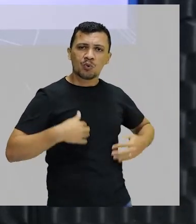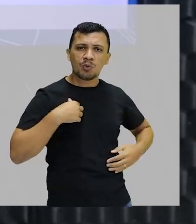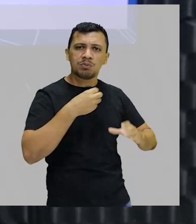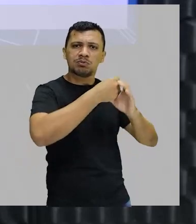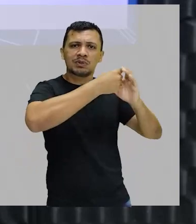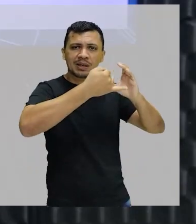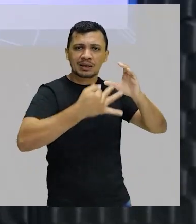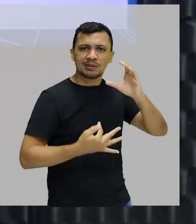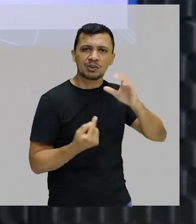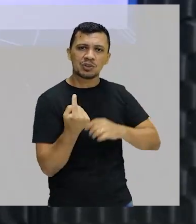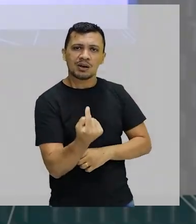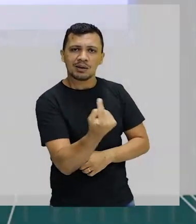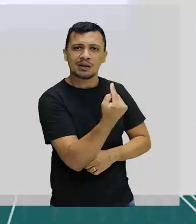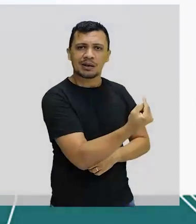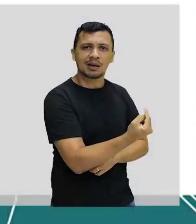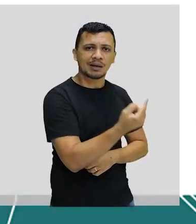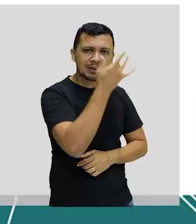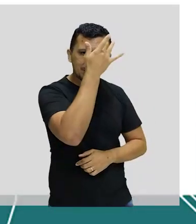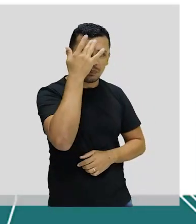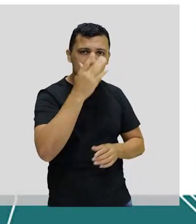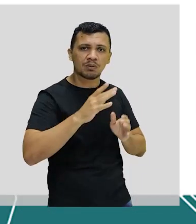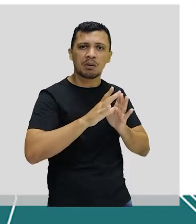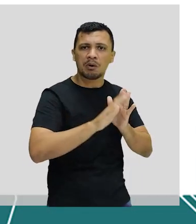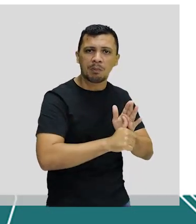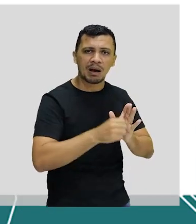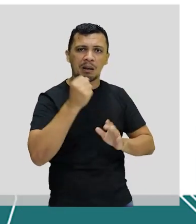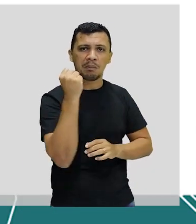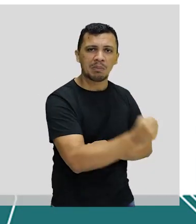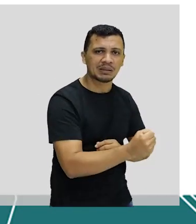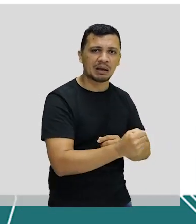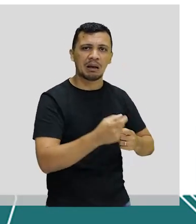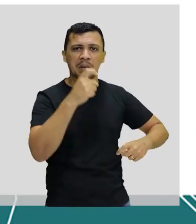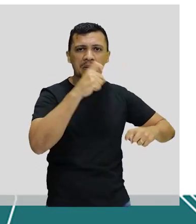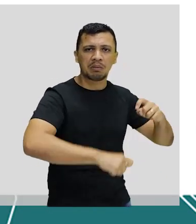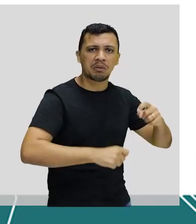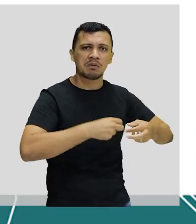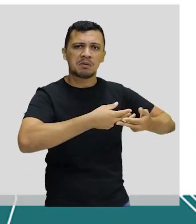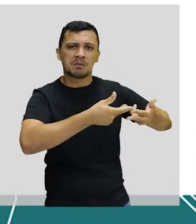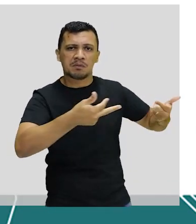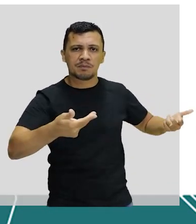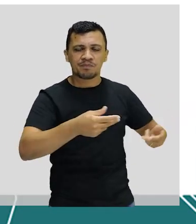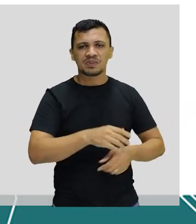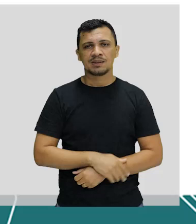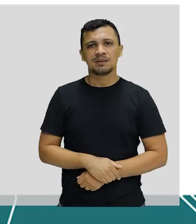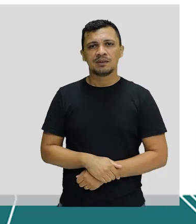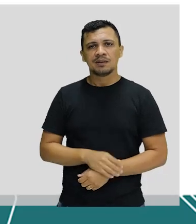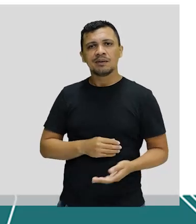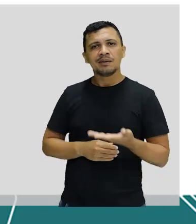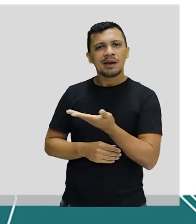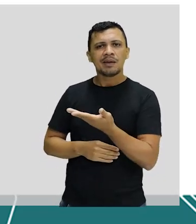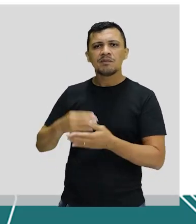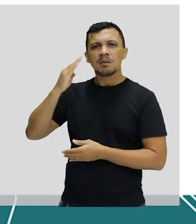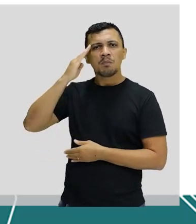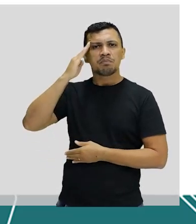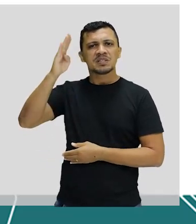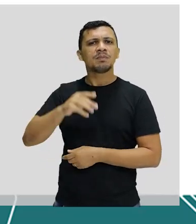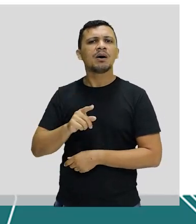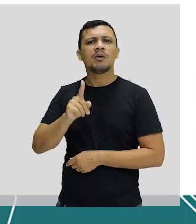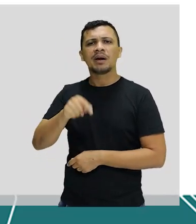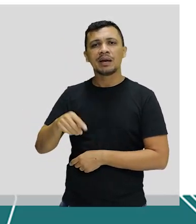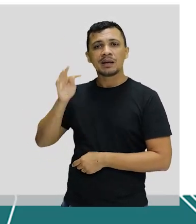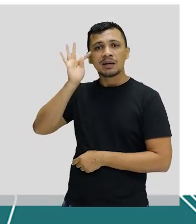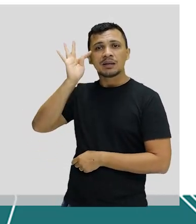indivíduos. E aí, continuando, a gente tem como principal contribuição de Lombroso para a criminologia a teoria sobre o